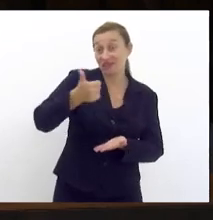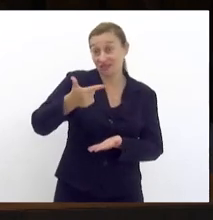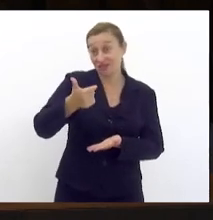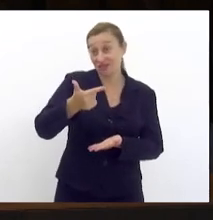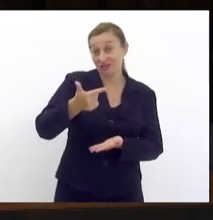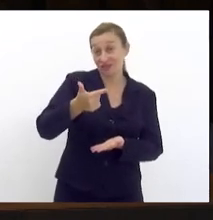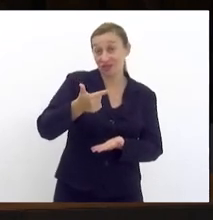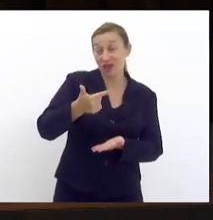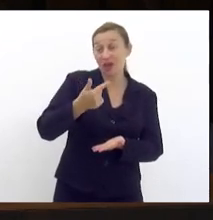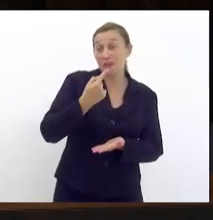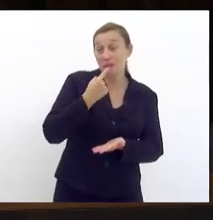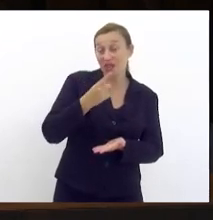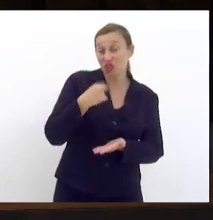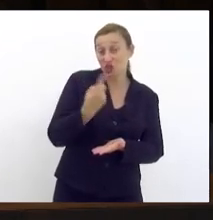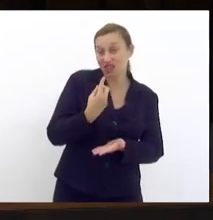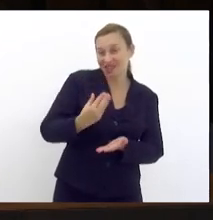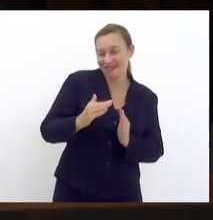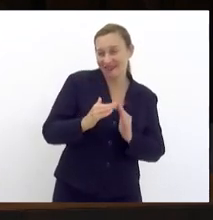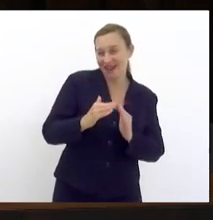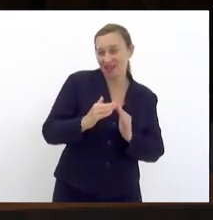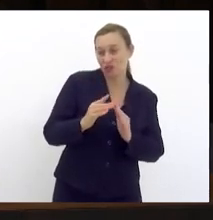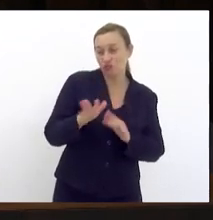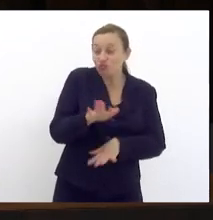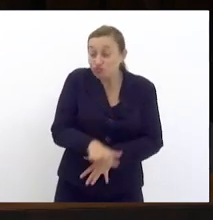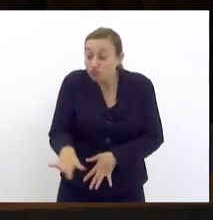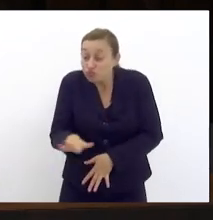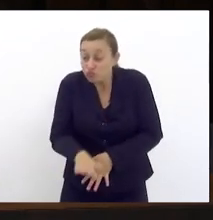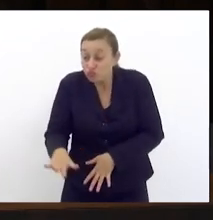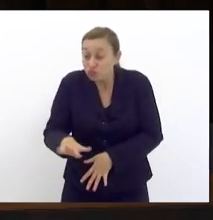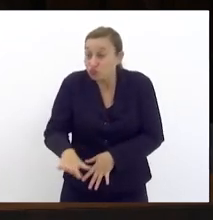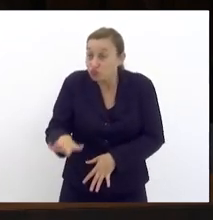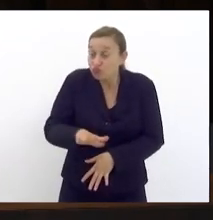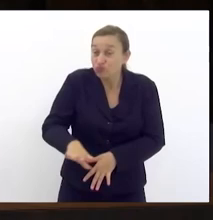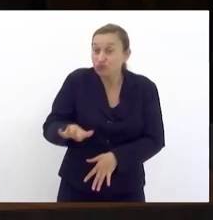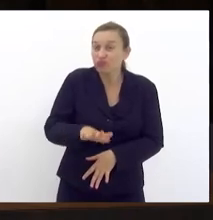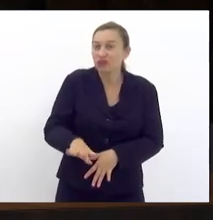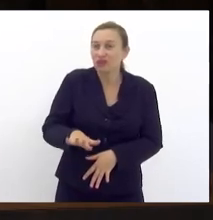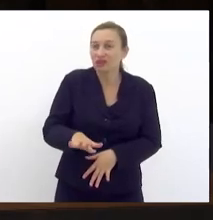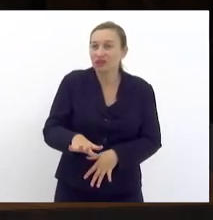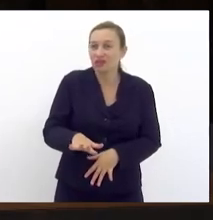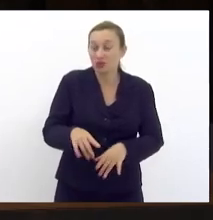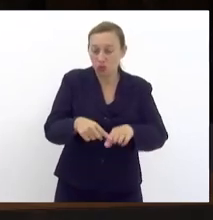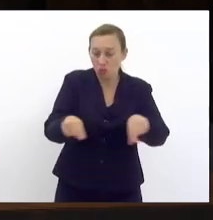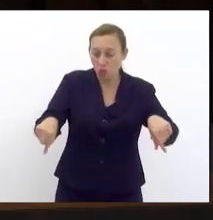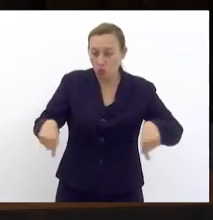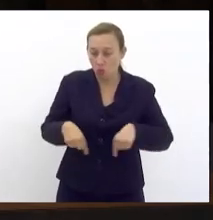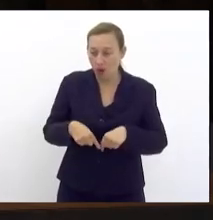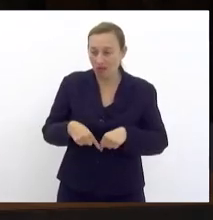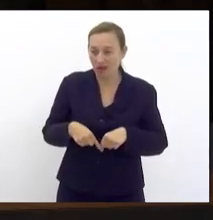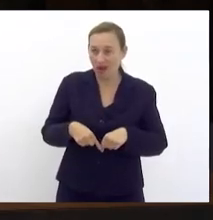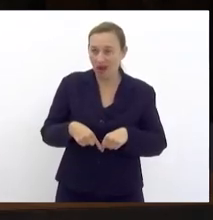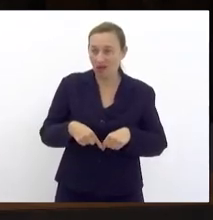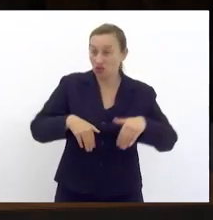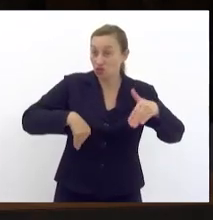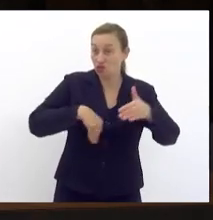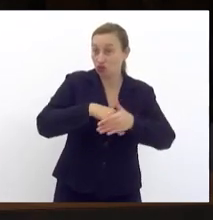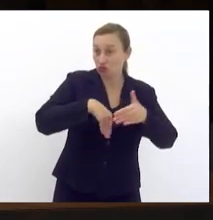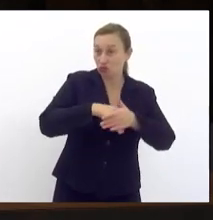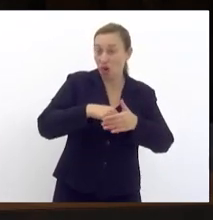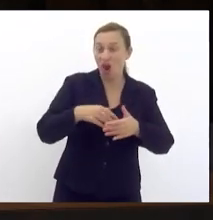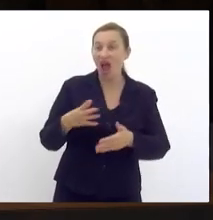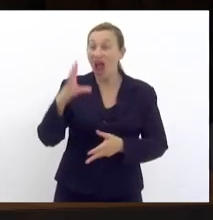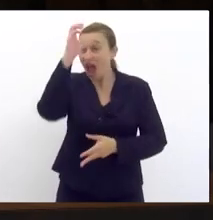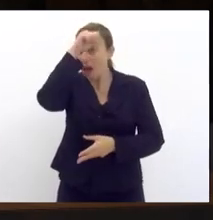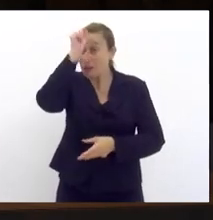casa, e a gente, quando criança, ainda íamos jogar lá na quadra do 12º, aprendi a subir corda